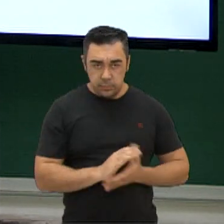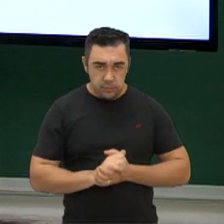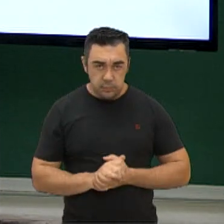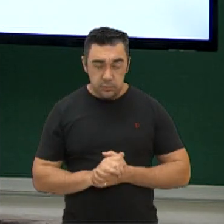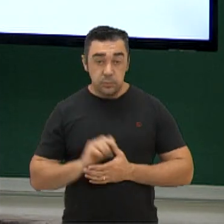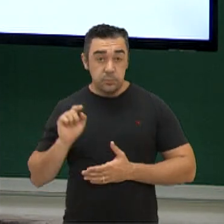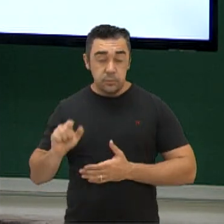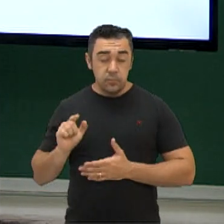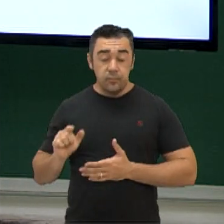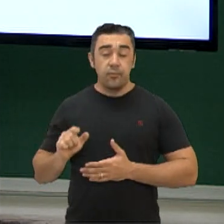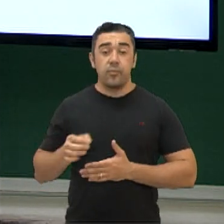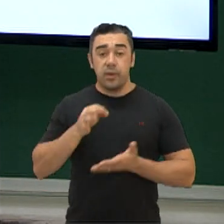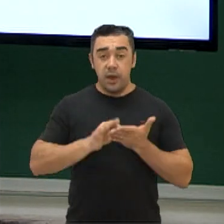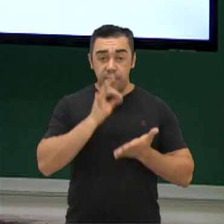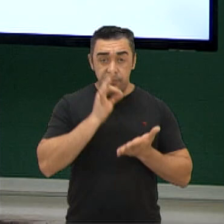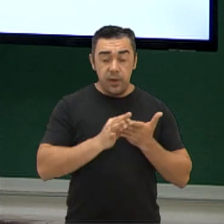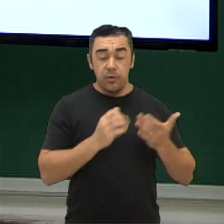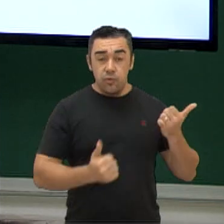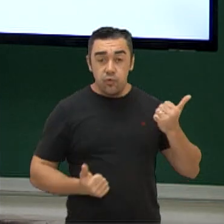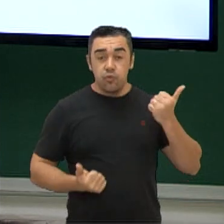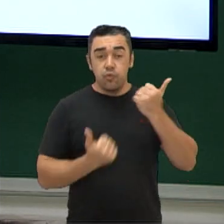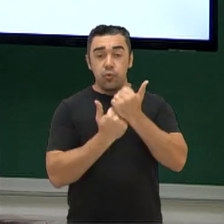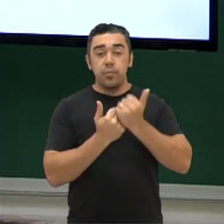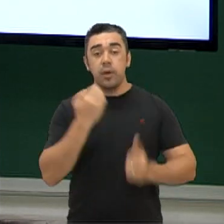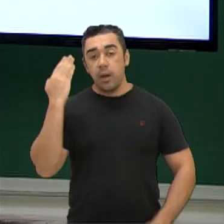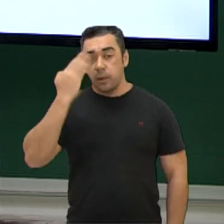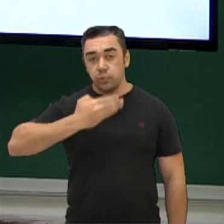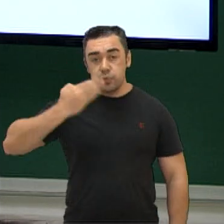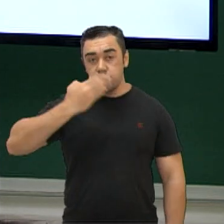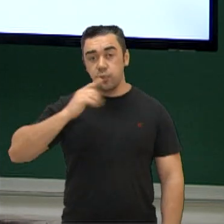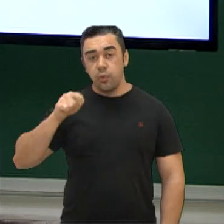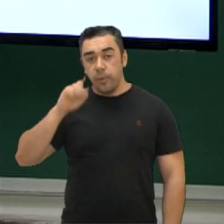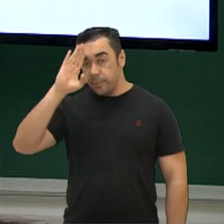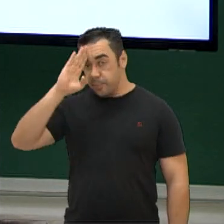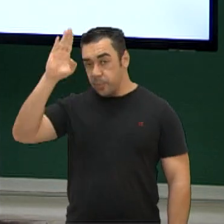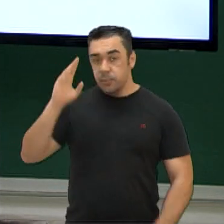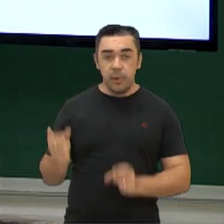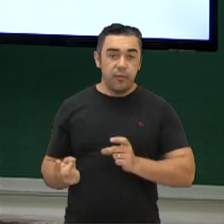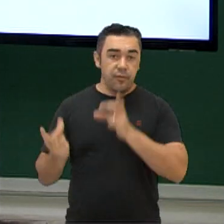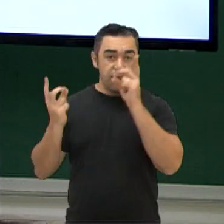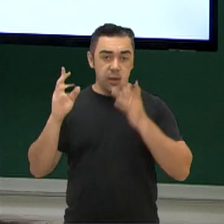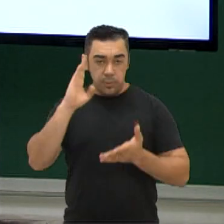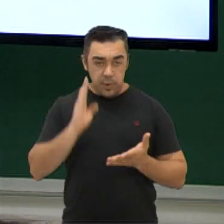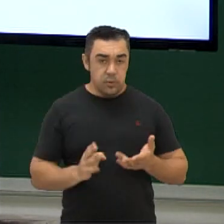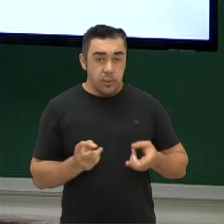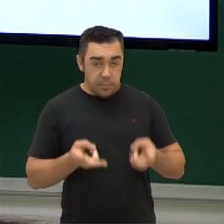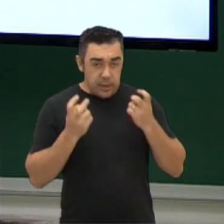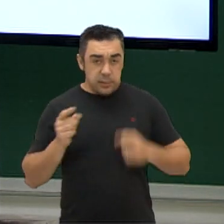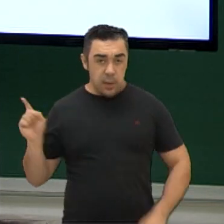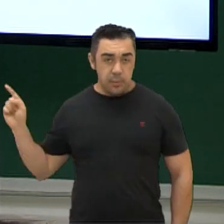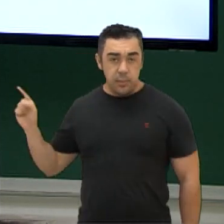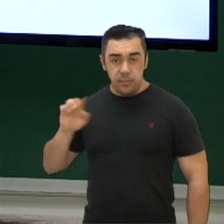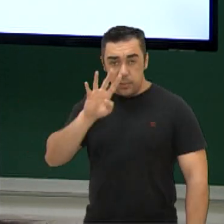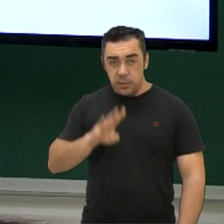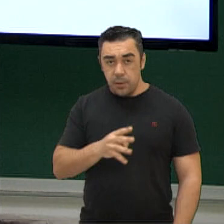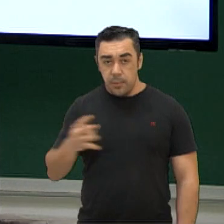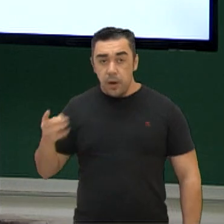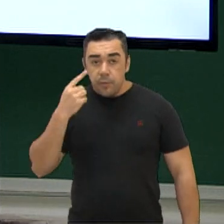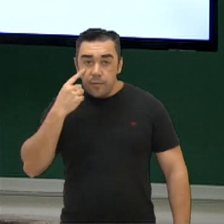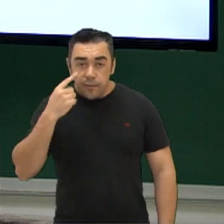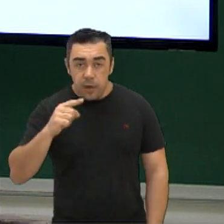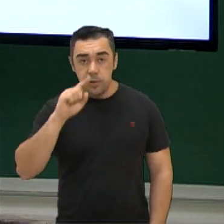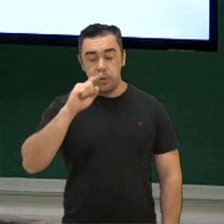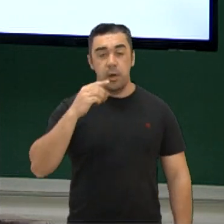vai substituindo o açúcar como principal produto do Brasil, e isso a gente consegue perceber na tabela. Veja que o açúcar,